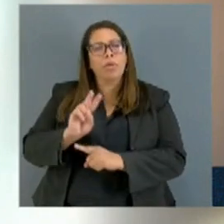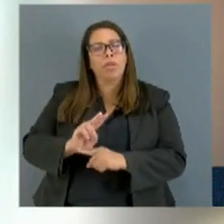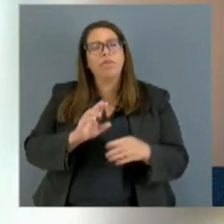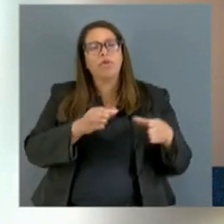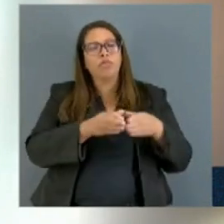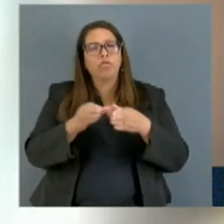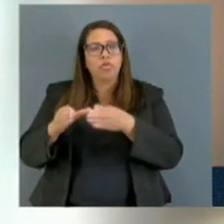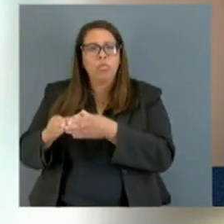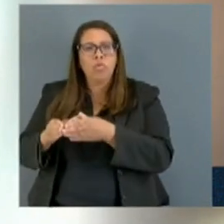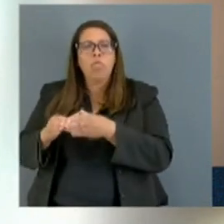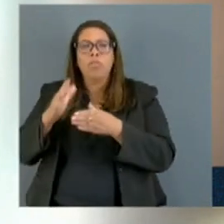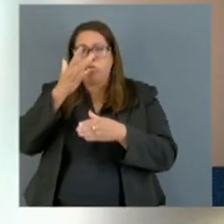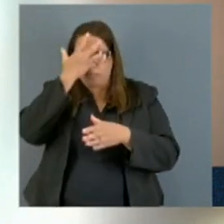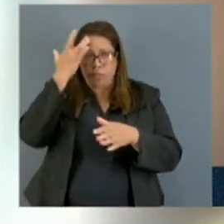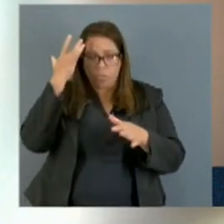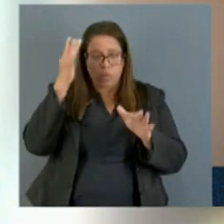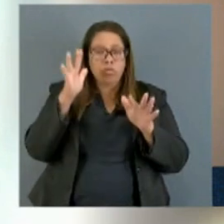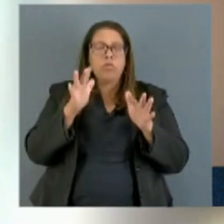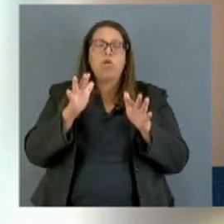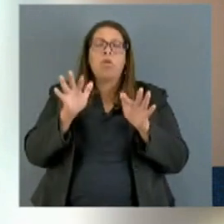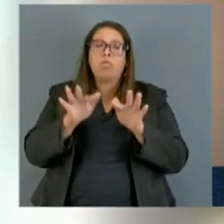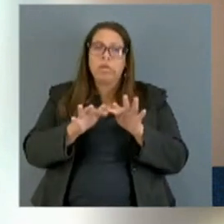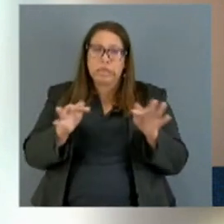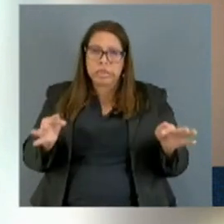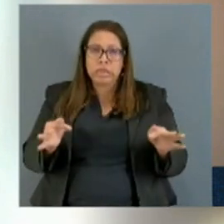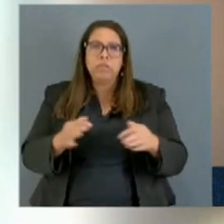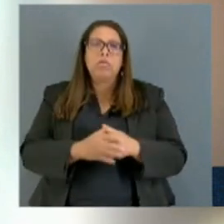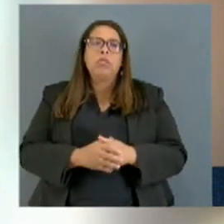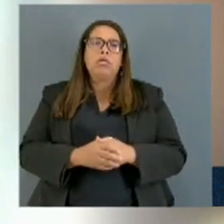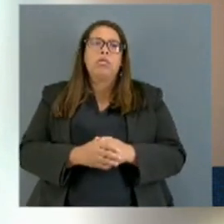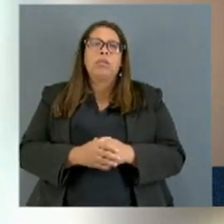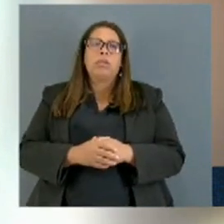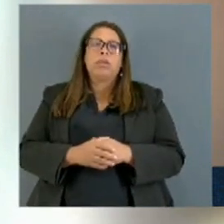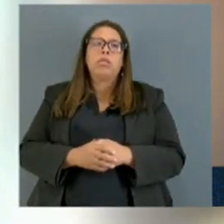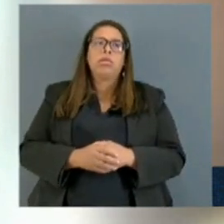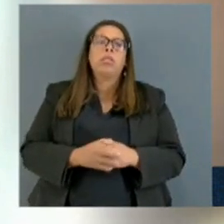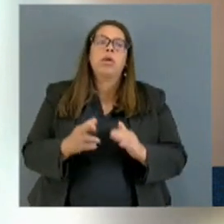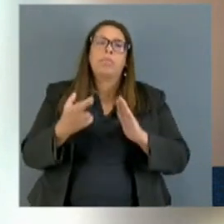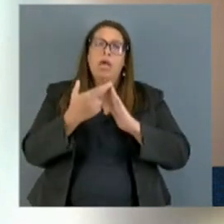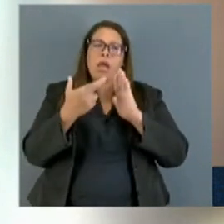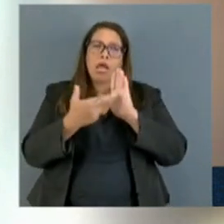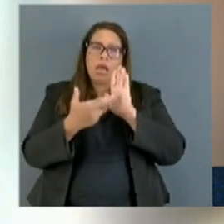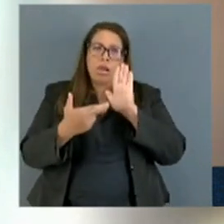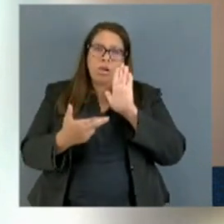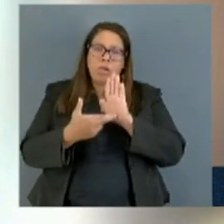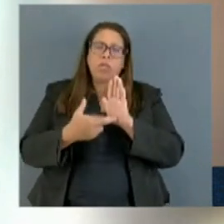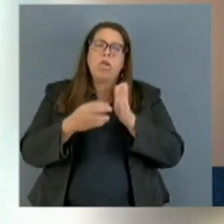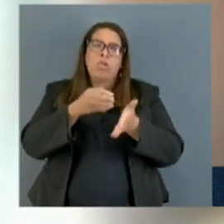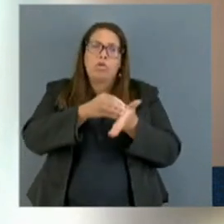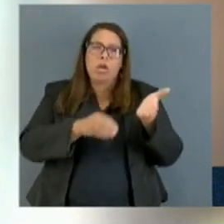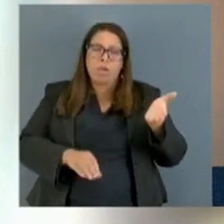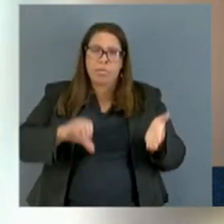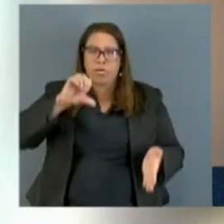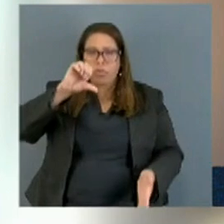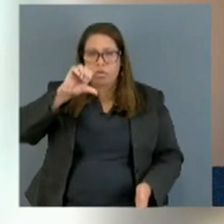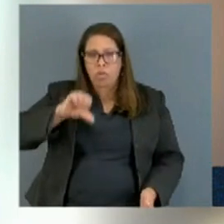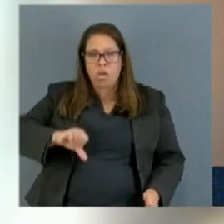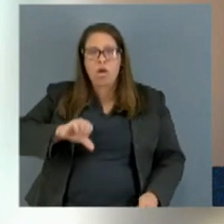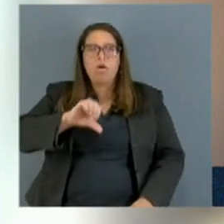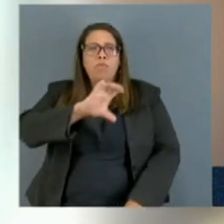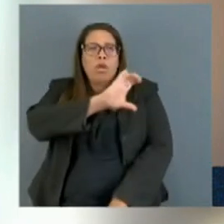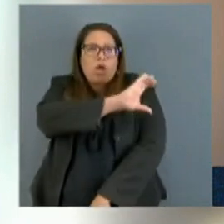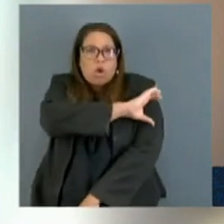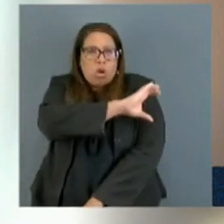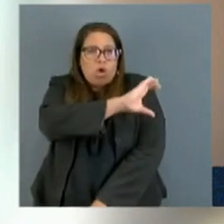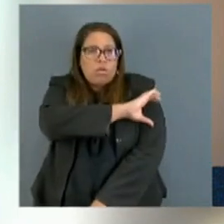vulneráveis. Outro ponto também de destaque positivo seria essa definição do arranjo regulatório no capítulo 9, que conjuga uma autoridade coordenadora com